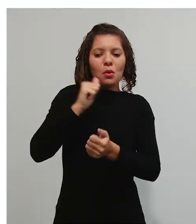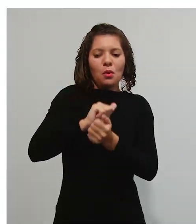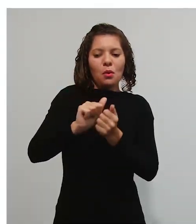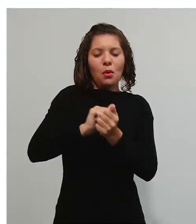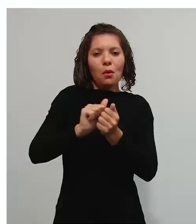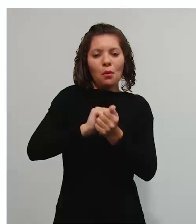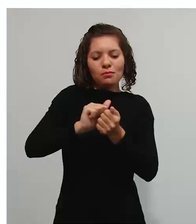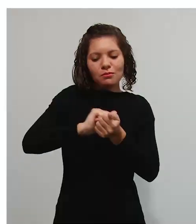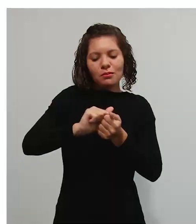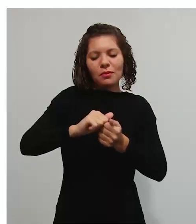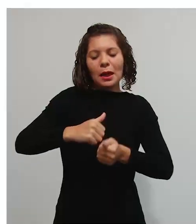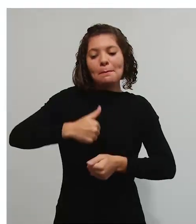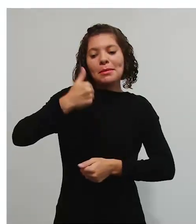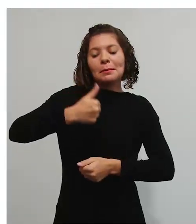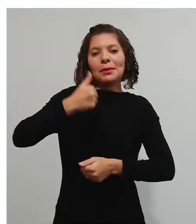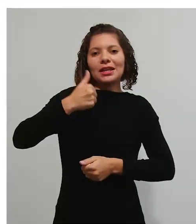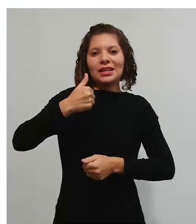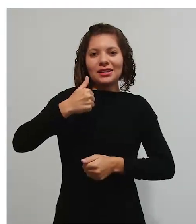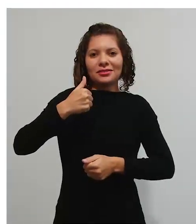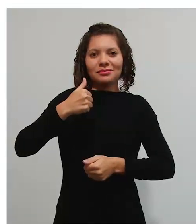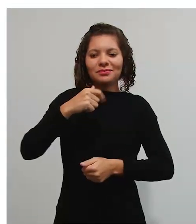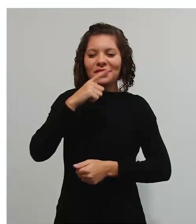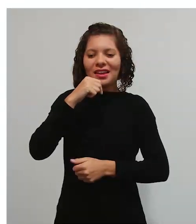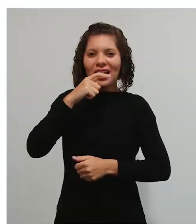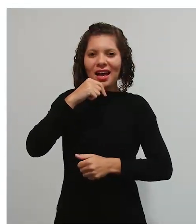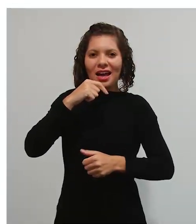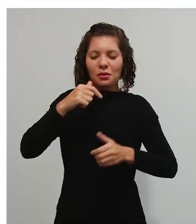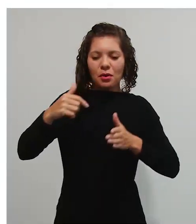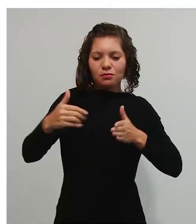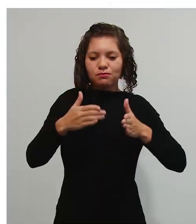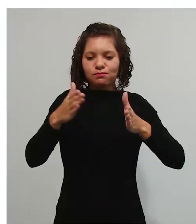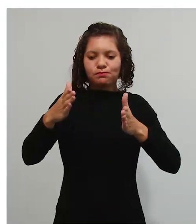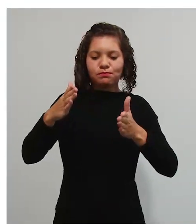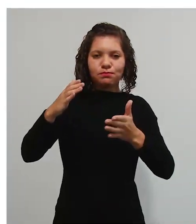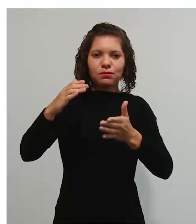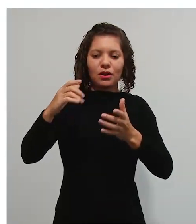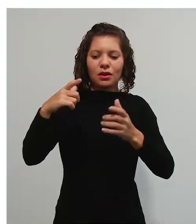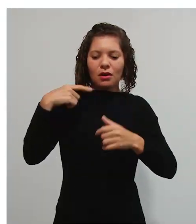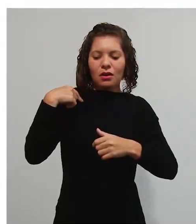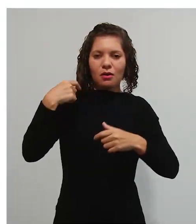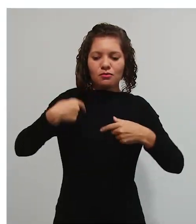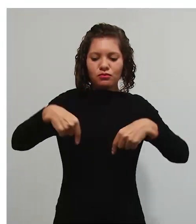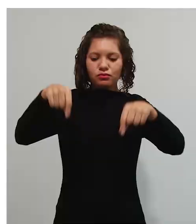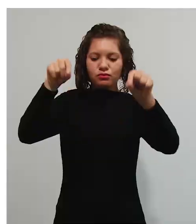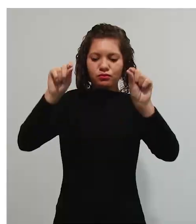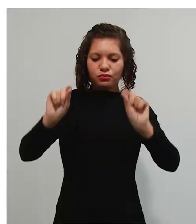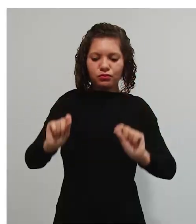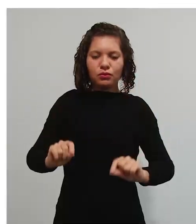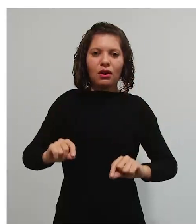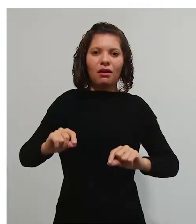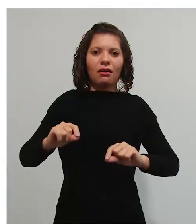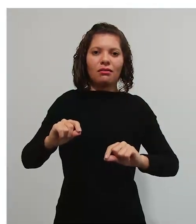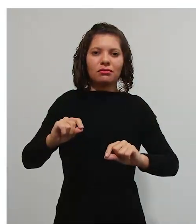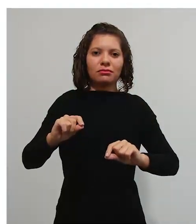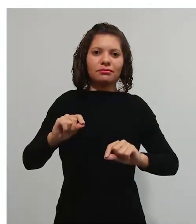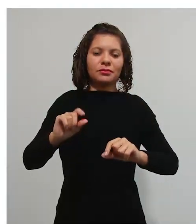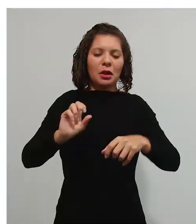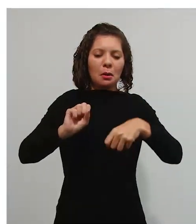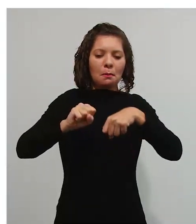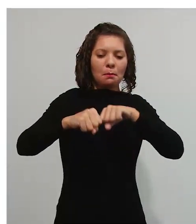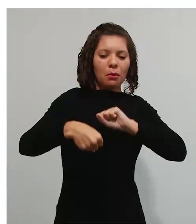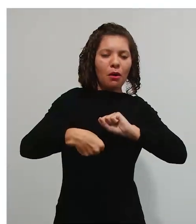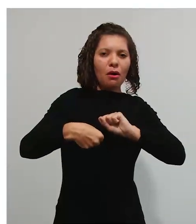primeira lavada, molham a roupa suja na beira da lagoa ou do riacho, torcem